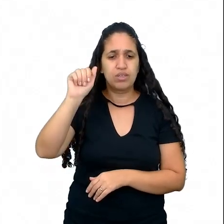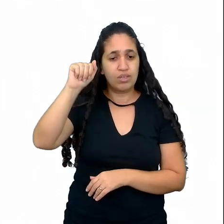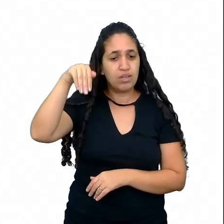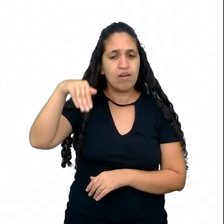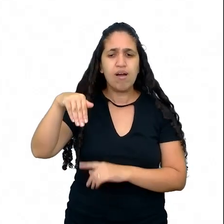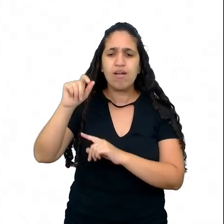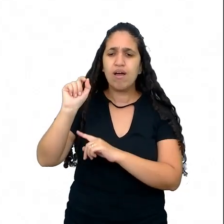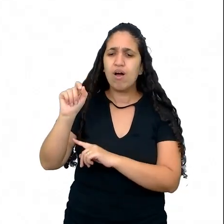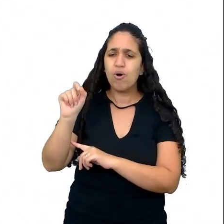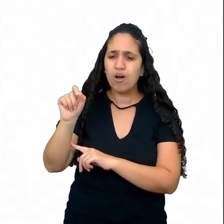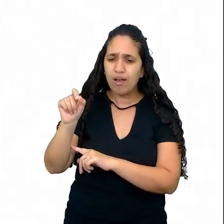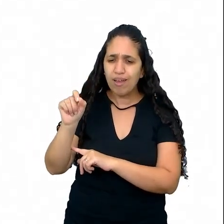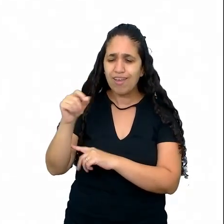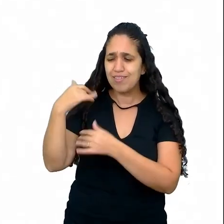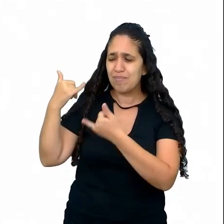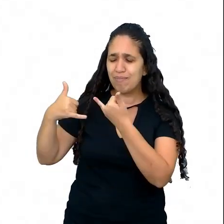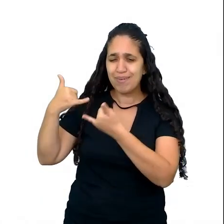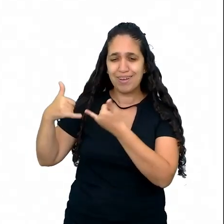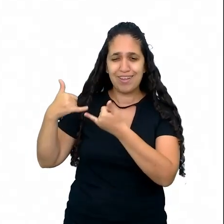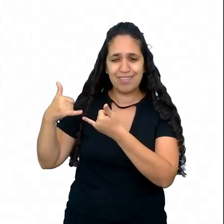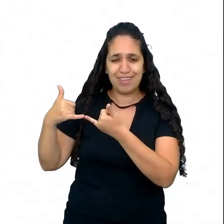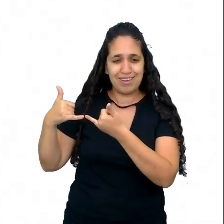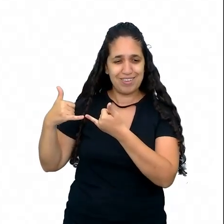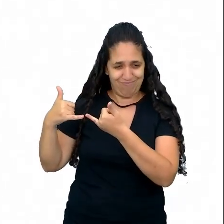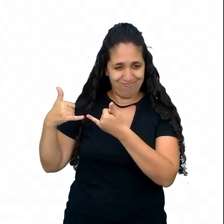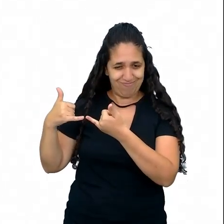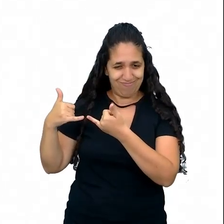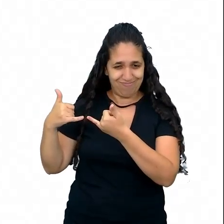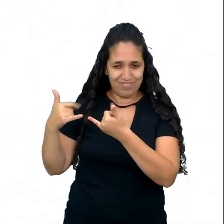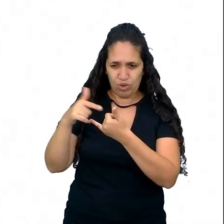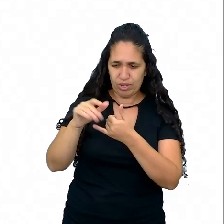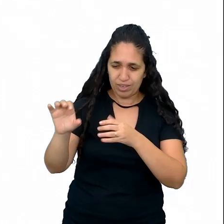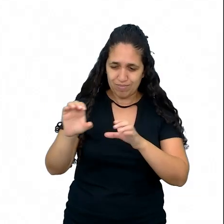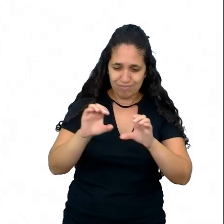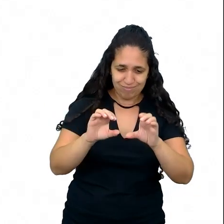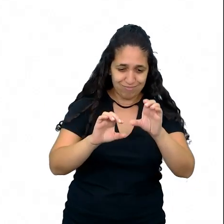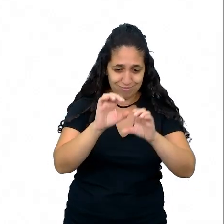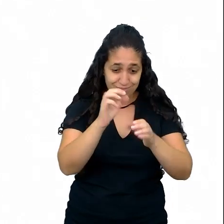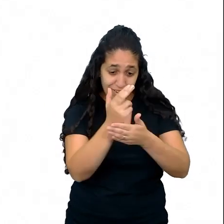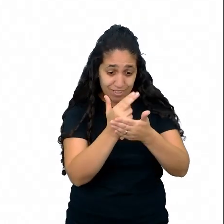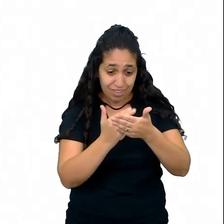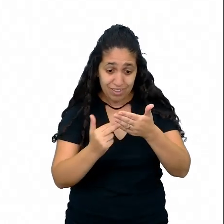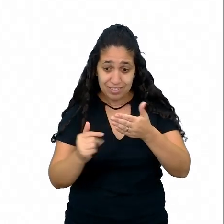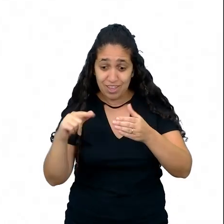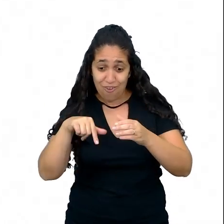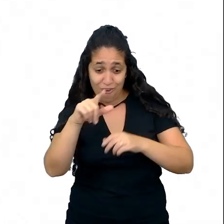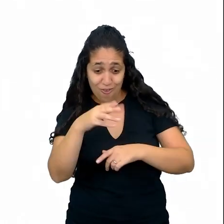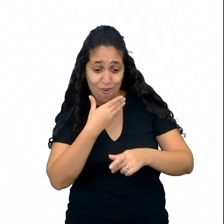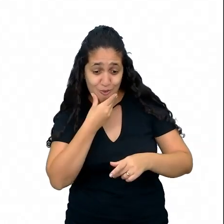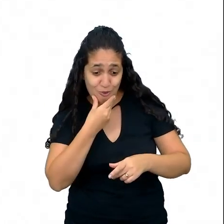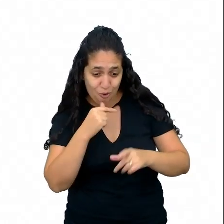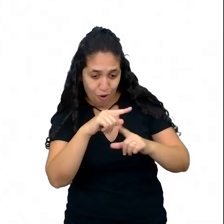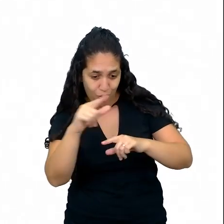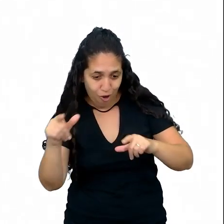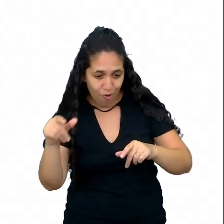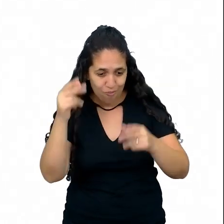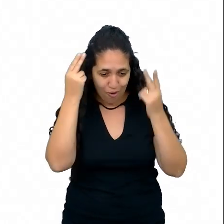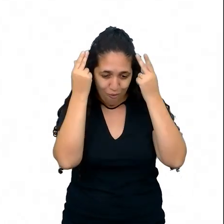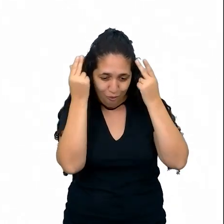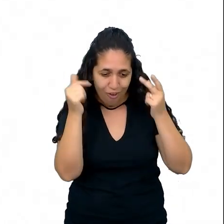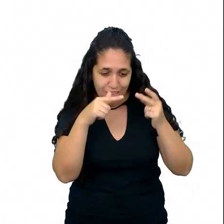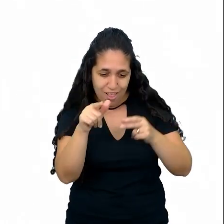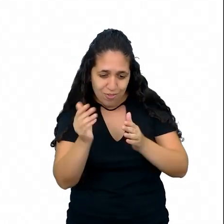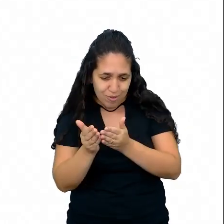Tangram, a gente lembra daquela brincadeira, e não é aqui compor e decompor desenhos. Ah, vou fazer um homem, vou fazer um coelho, vou fazer